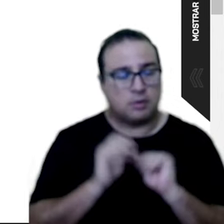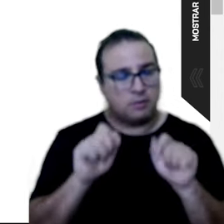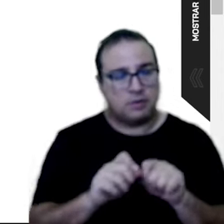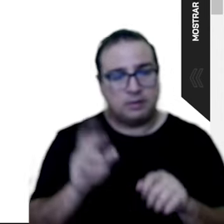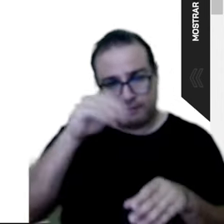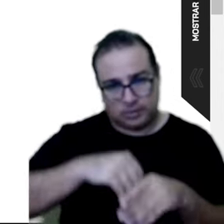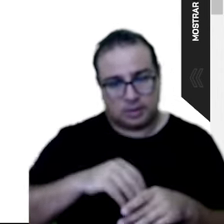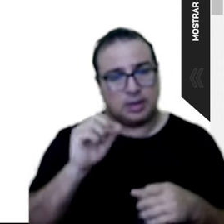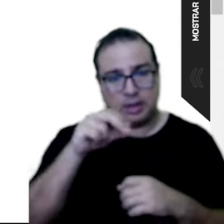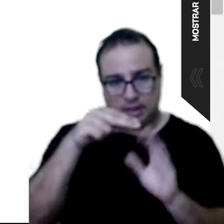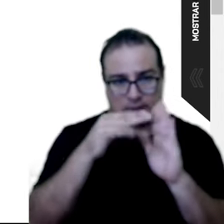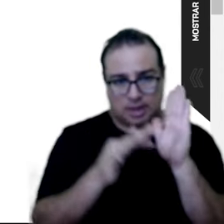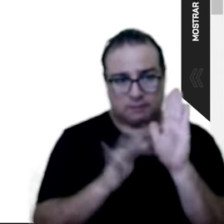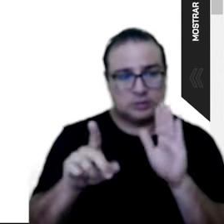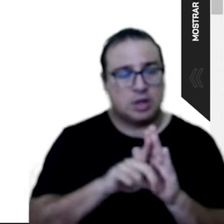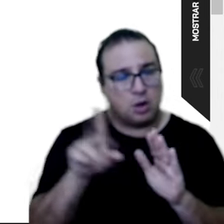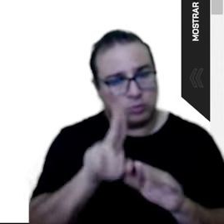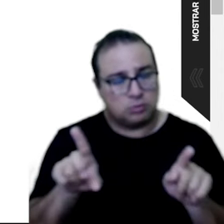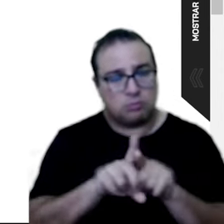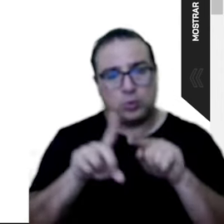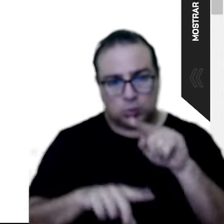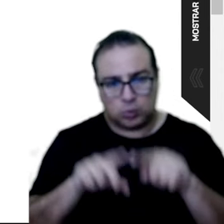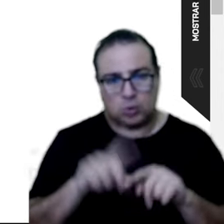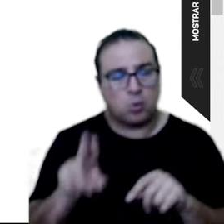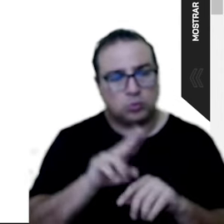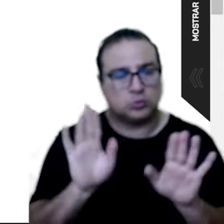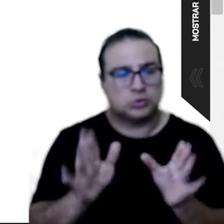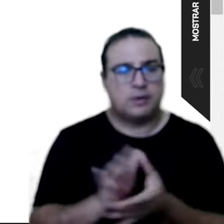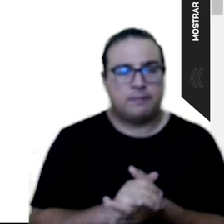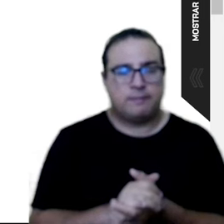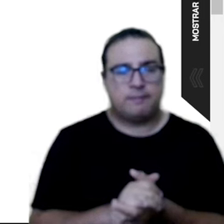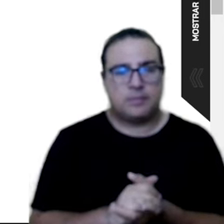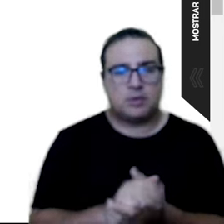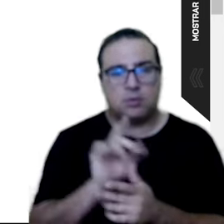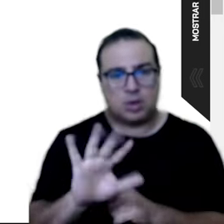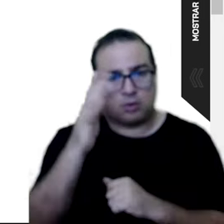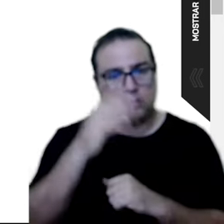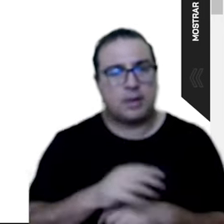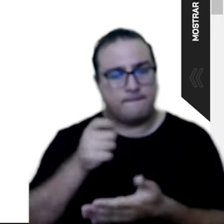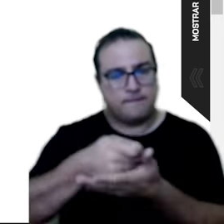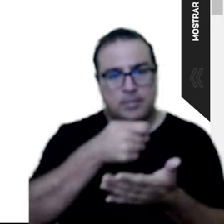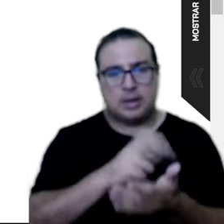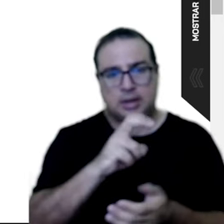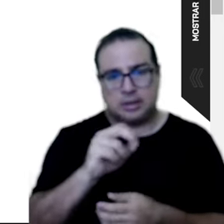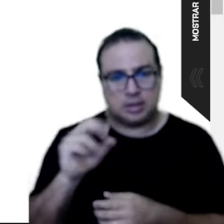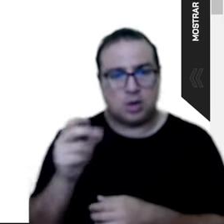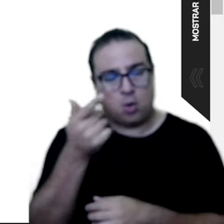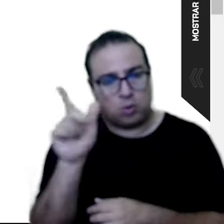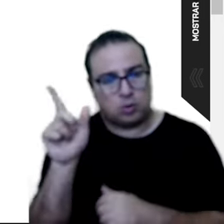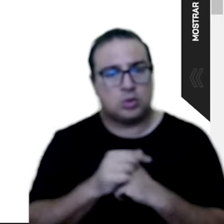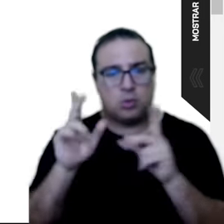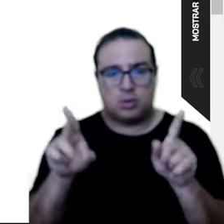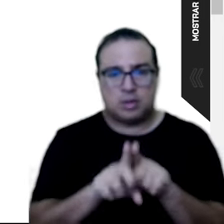pode ser que dentro daquela nota fiscal aquele único produto usa a situação são tributária 500 e